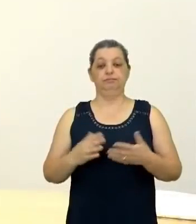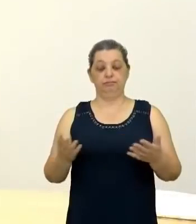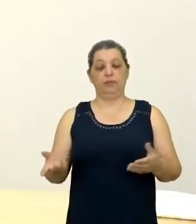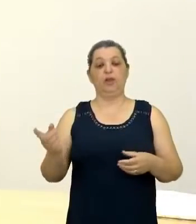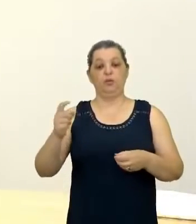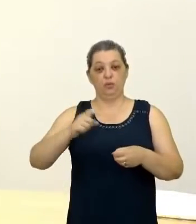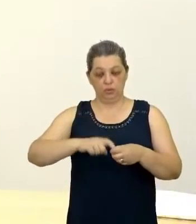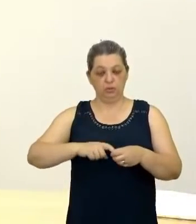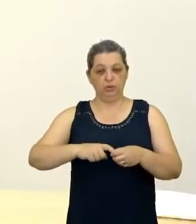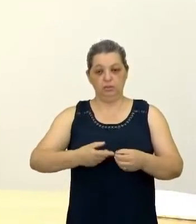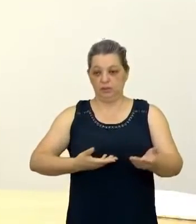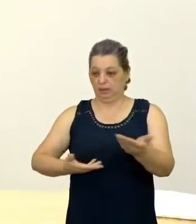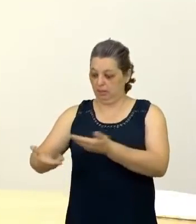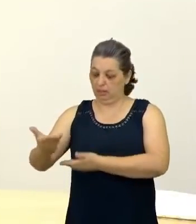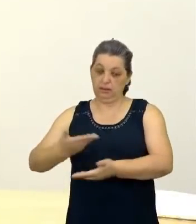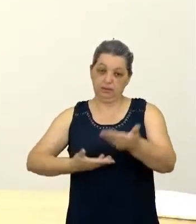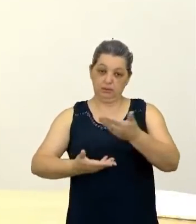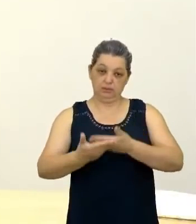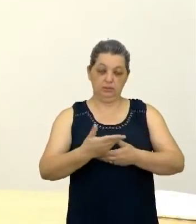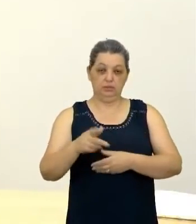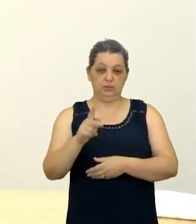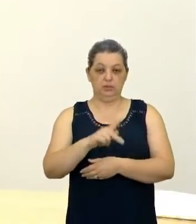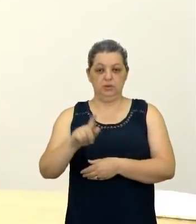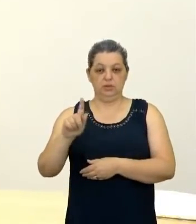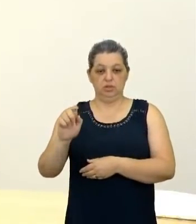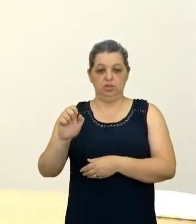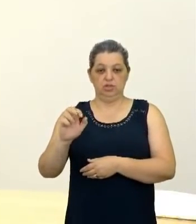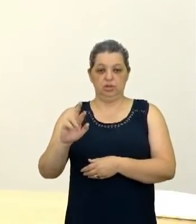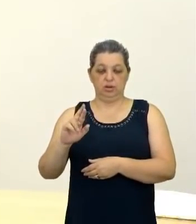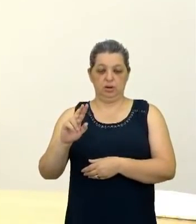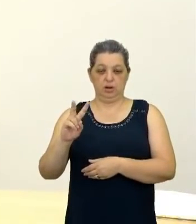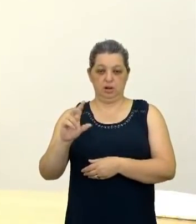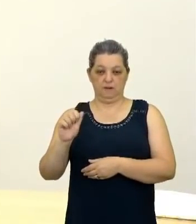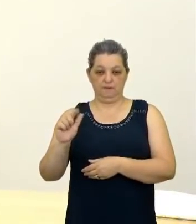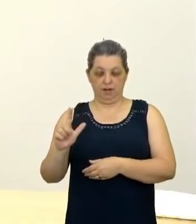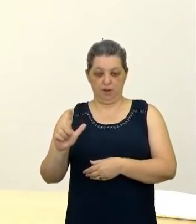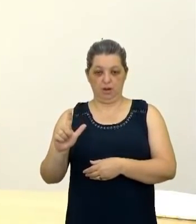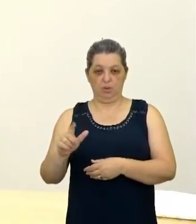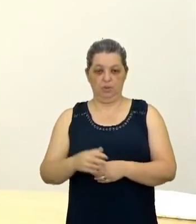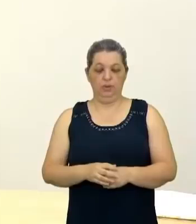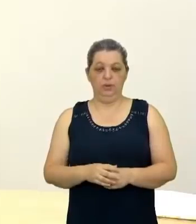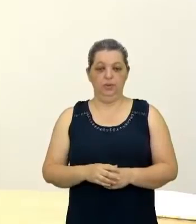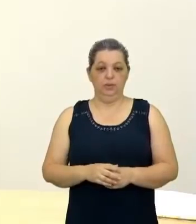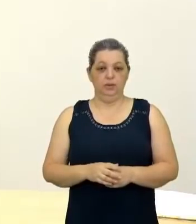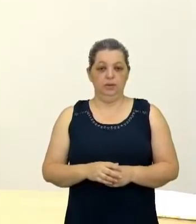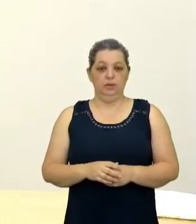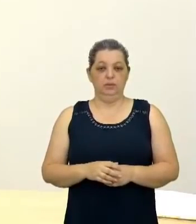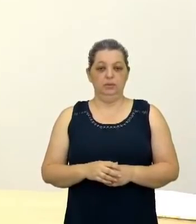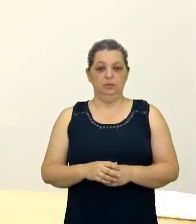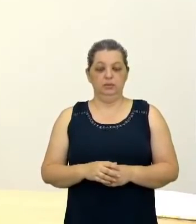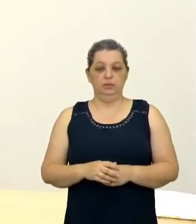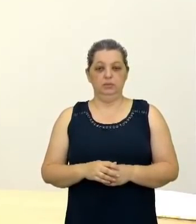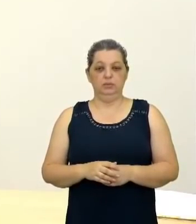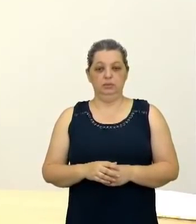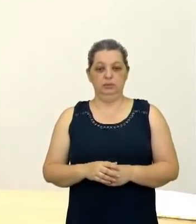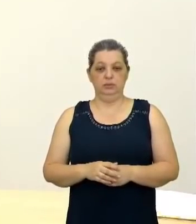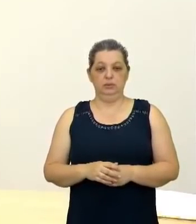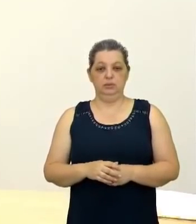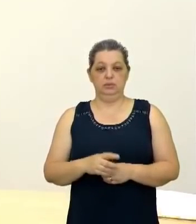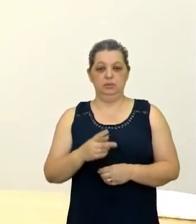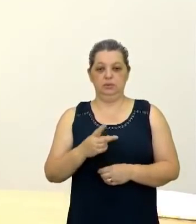Vivi, retornamos aqui com as interações. O professor Gerval tá com o pessoal lá da Escola Teresina da Fonseca. E eles mandam 2x